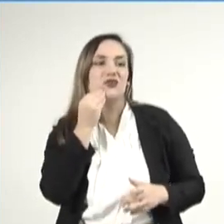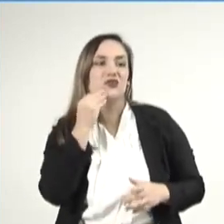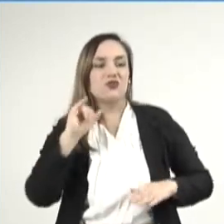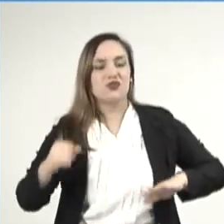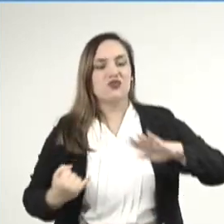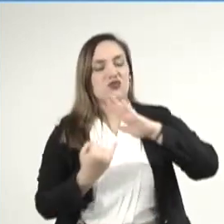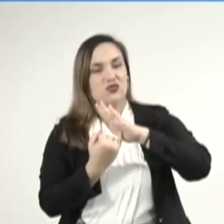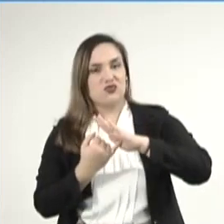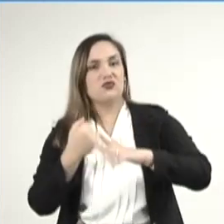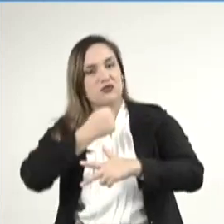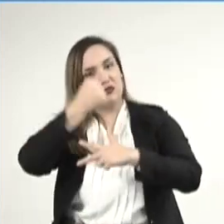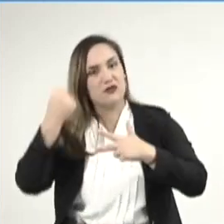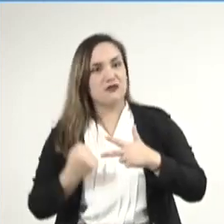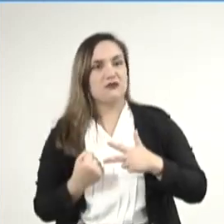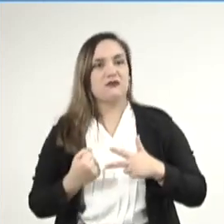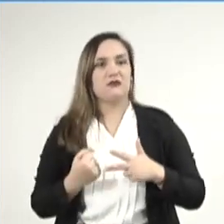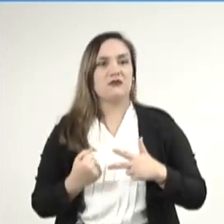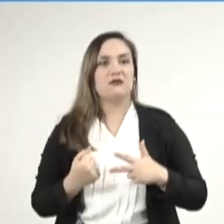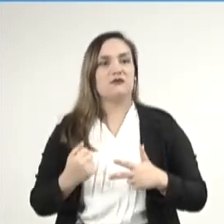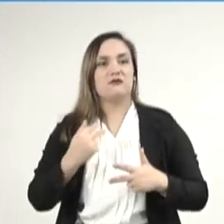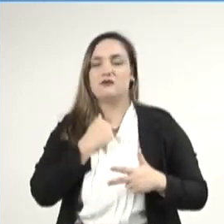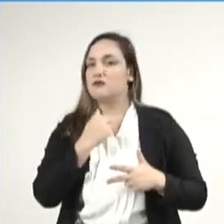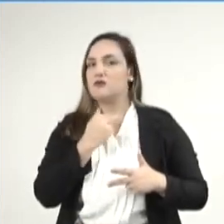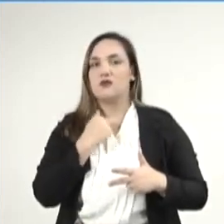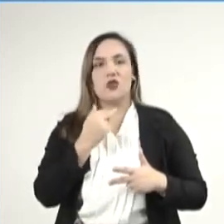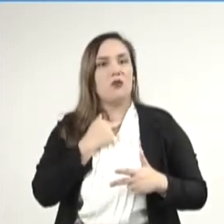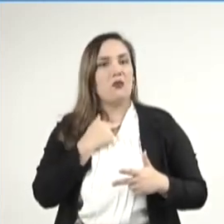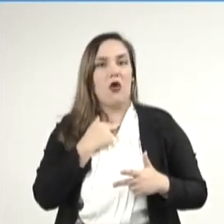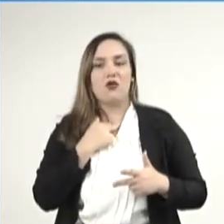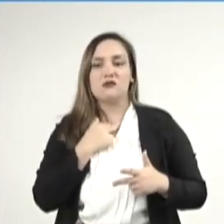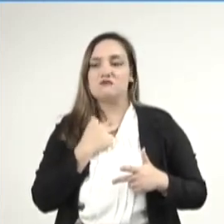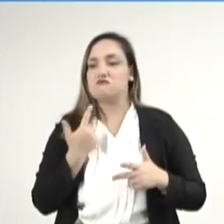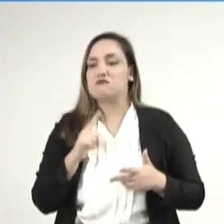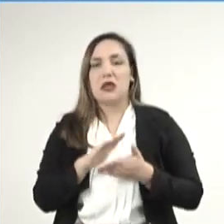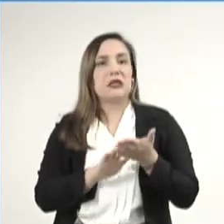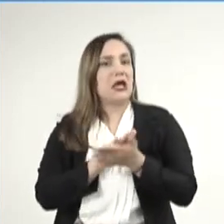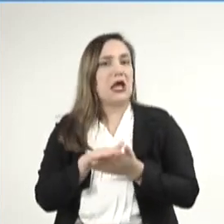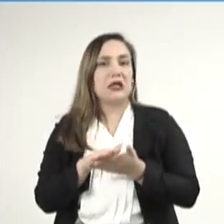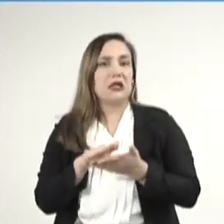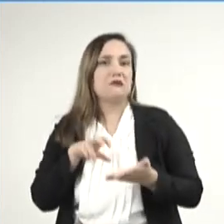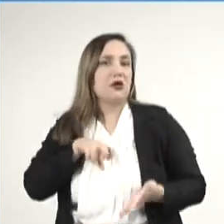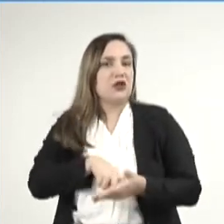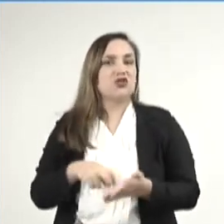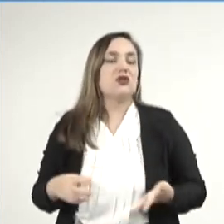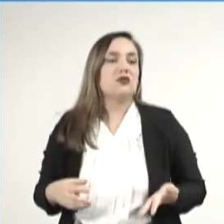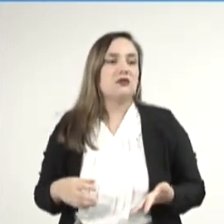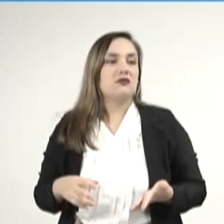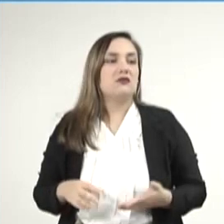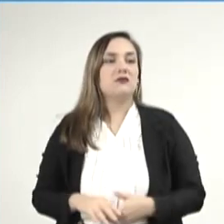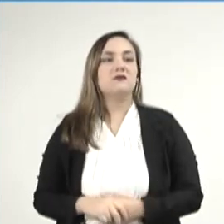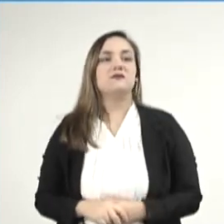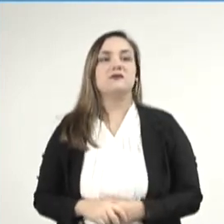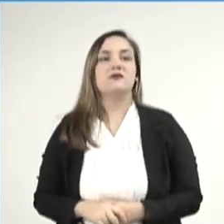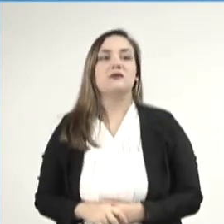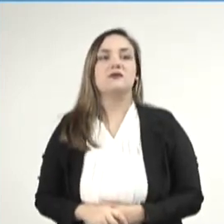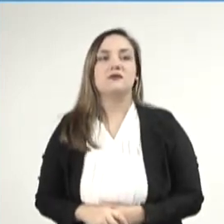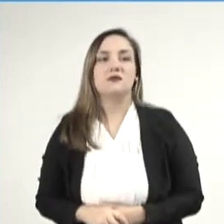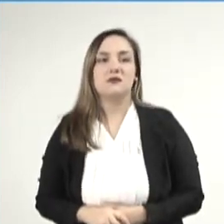as instituições, não pode ficar impune. E esse fato